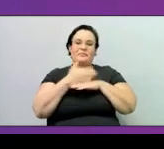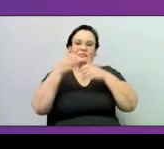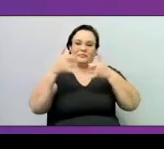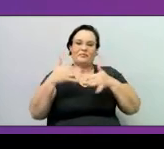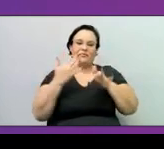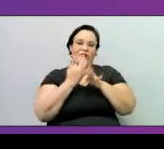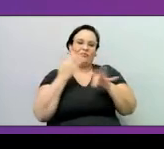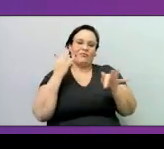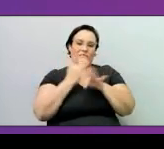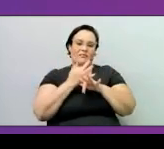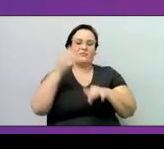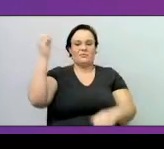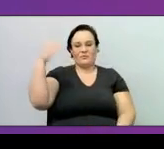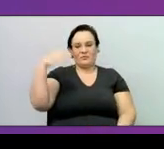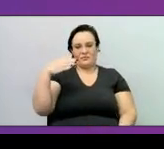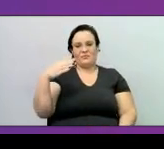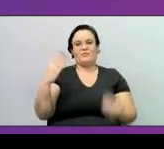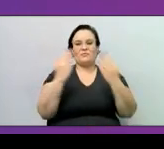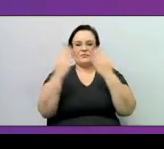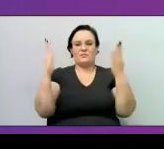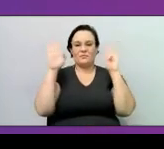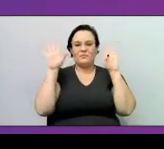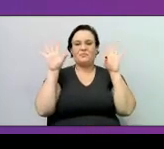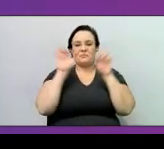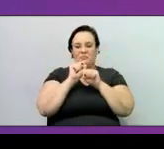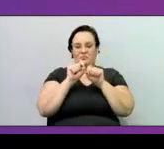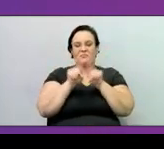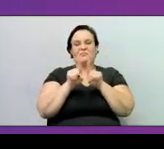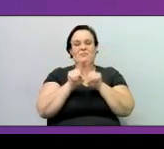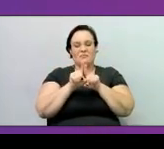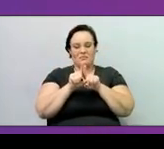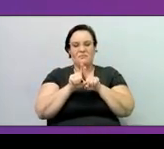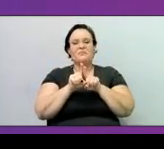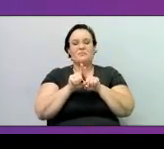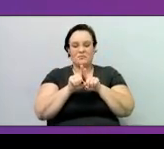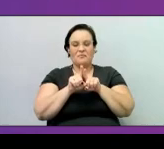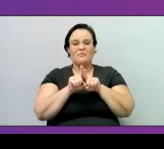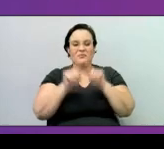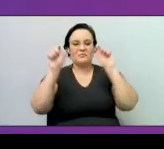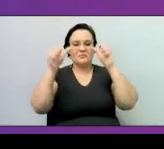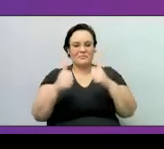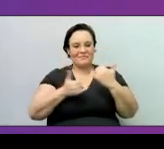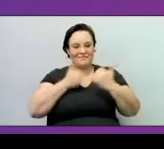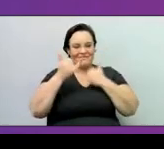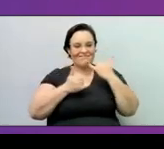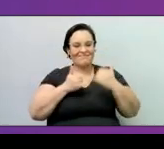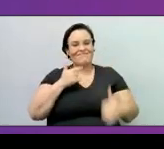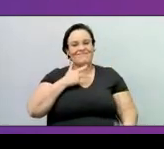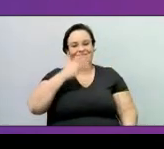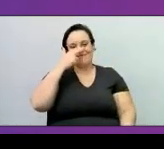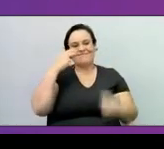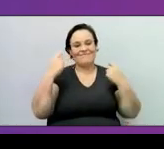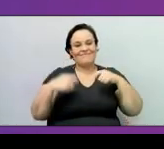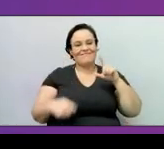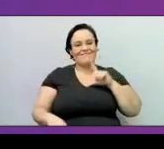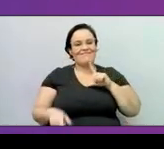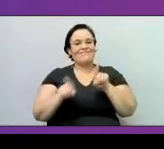Luz da câmera obscura da imagem como todo e brincar por aí E é isso que eu acho que deveria existir também